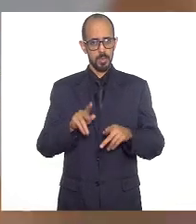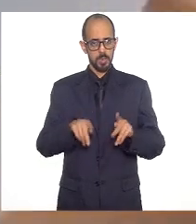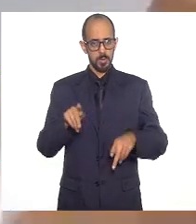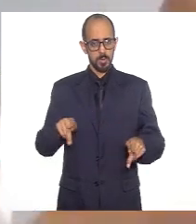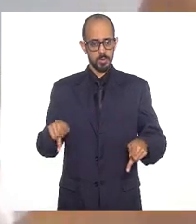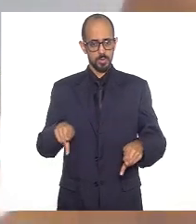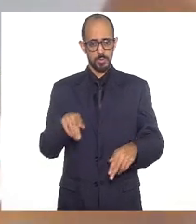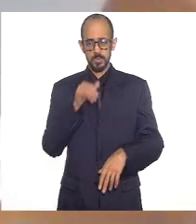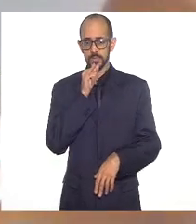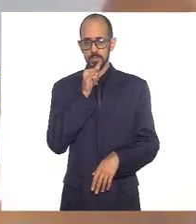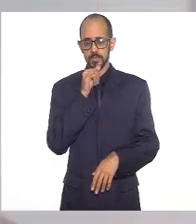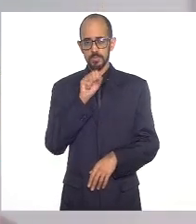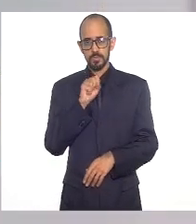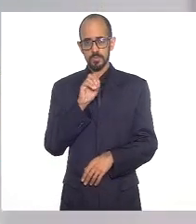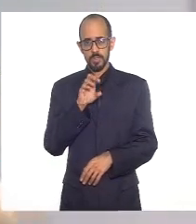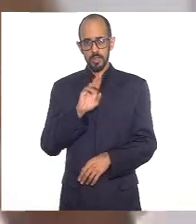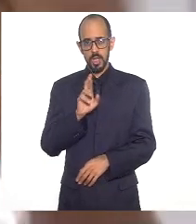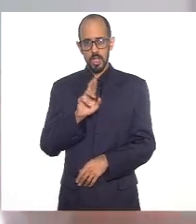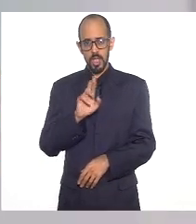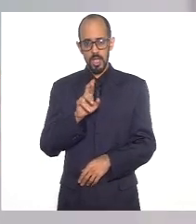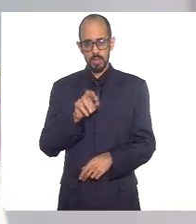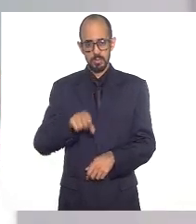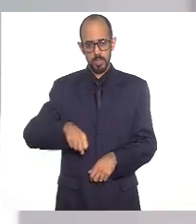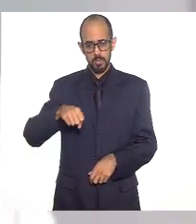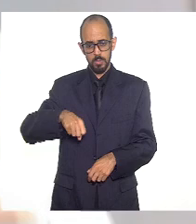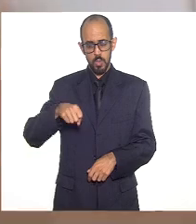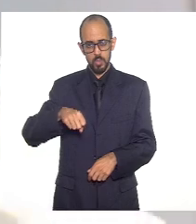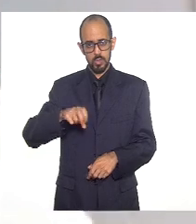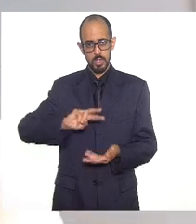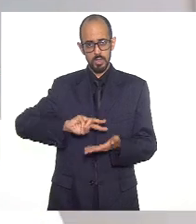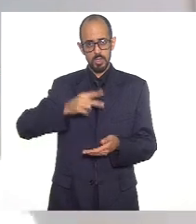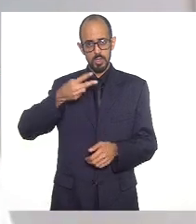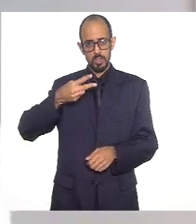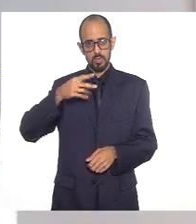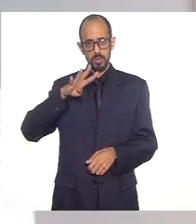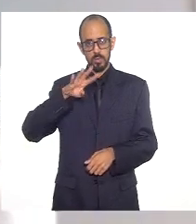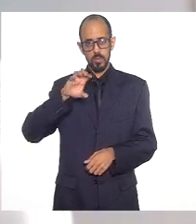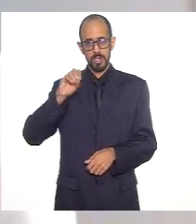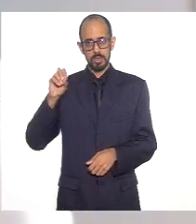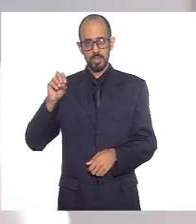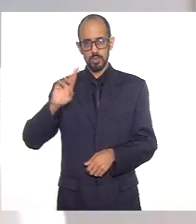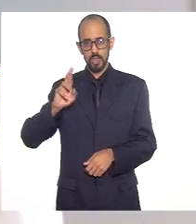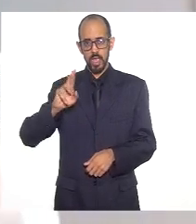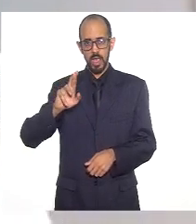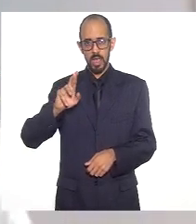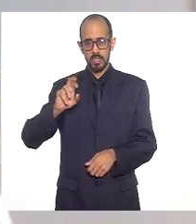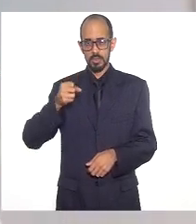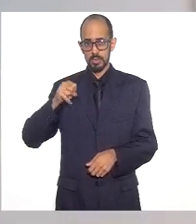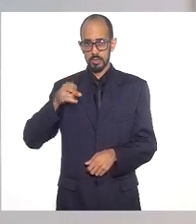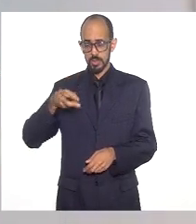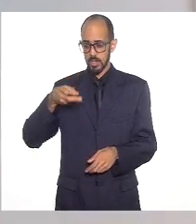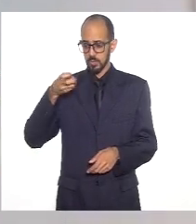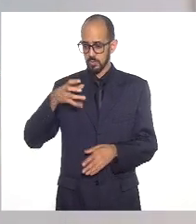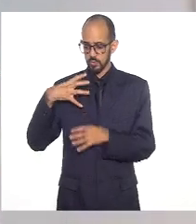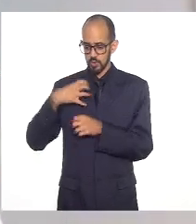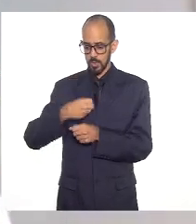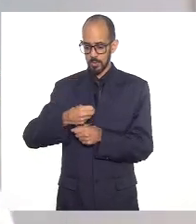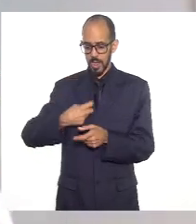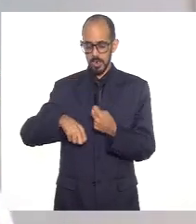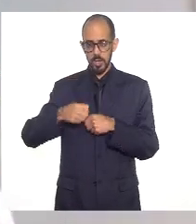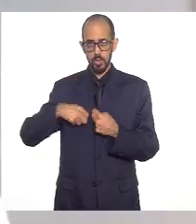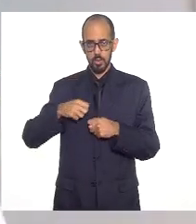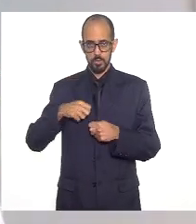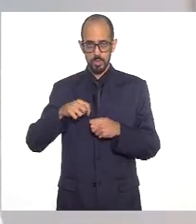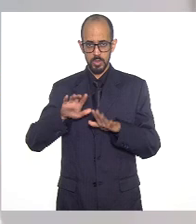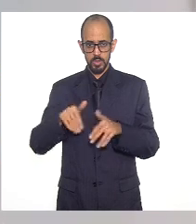80 do Bolsa Família, na verdade, vira R$ 400 do ponto de vista da economia girando. Então, secar a